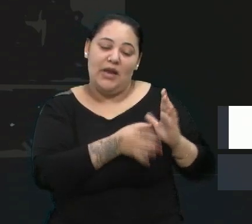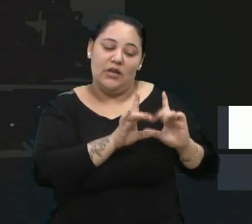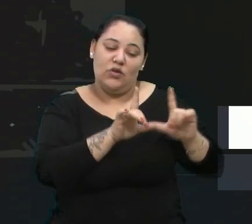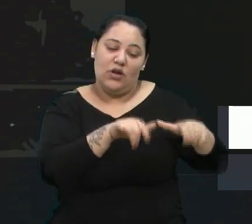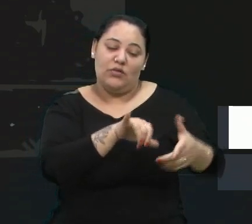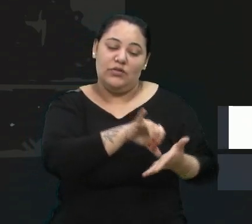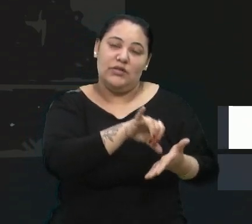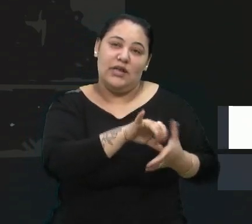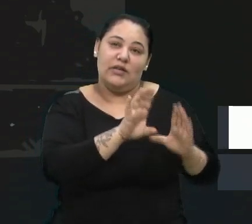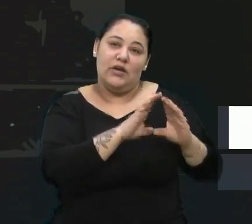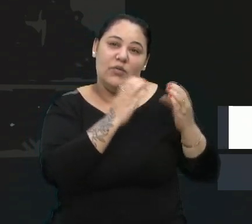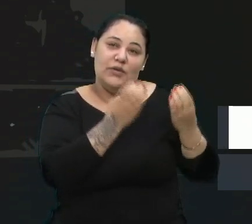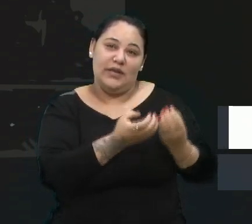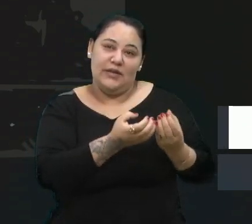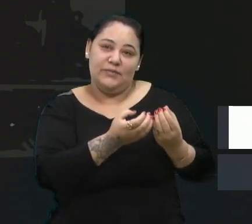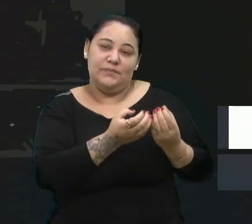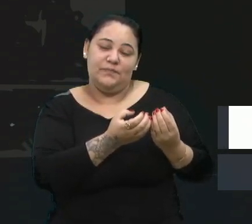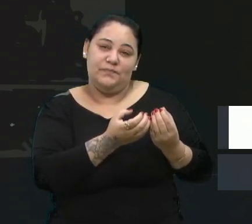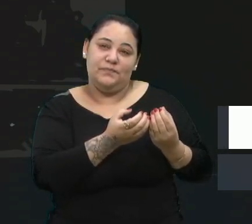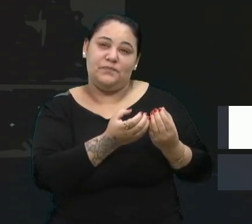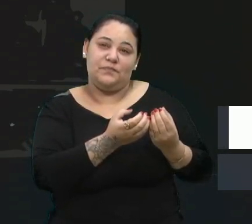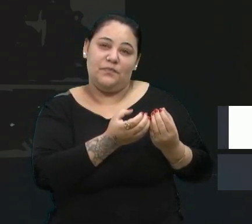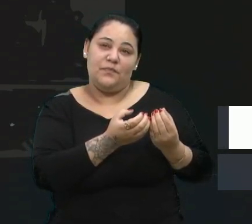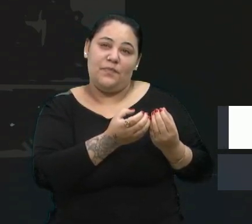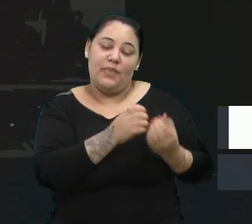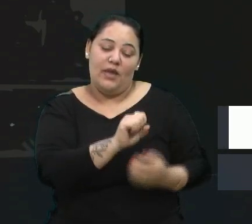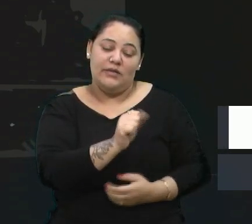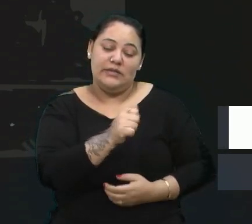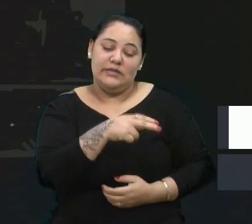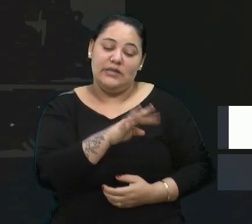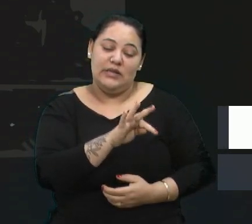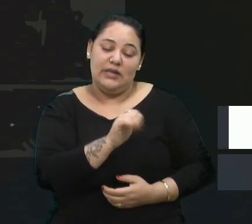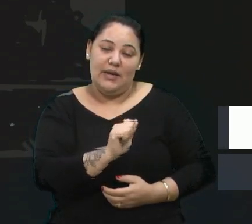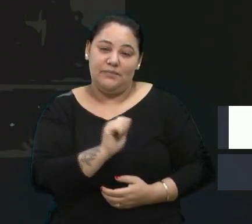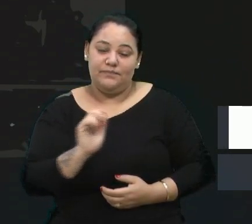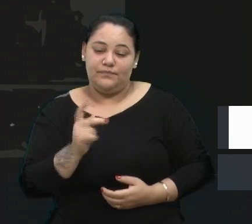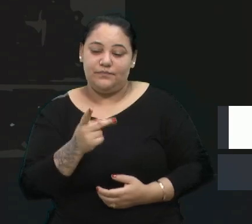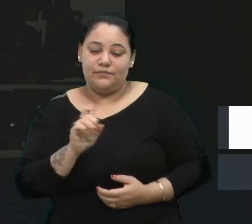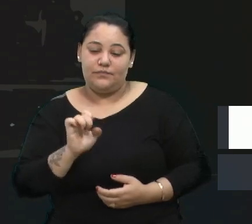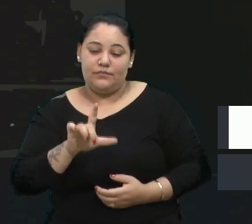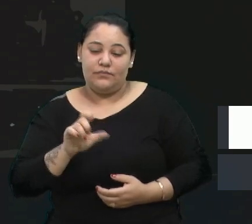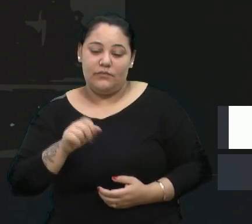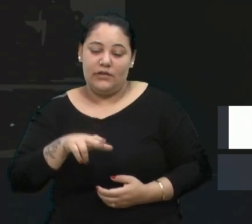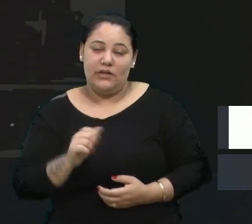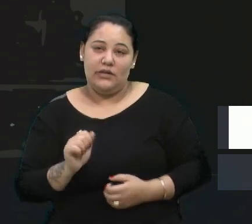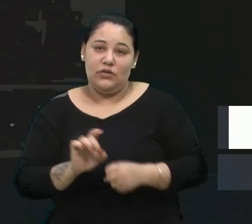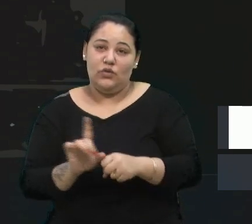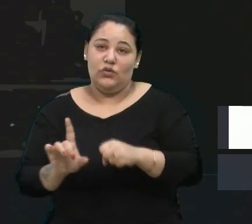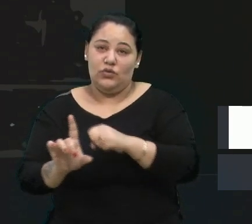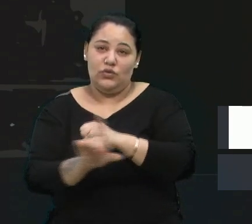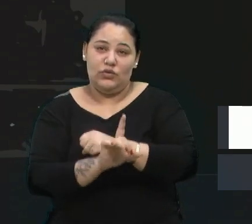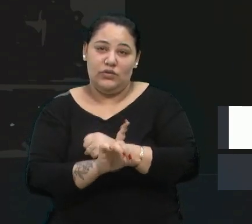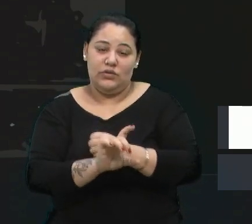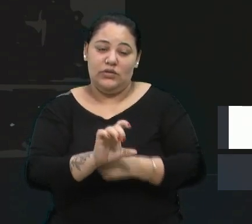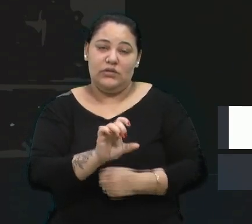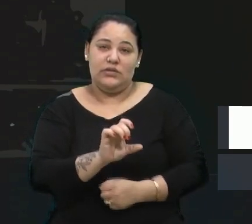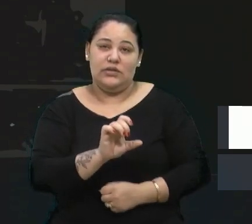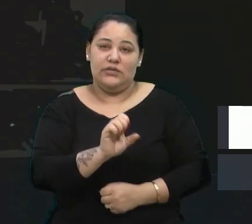do centro comunitário Santa Helena, que foi lá no loteamento Santa